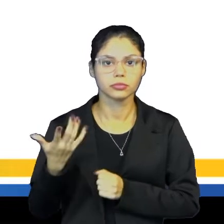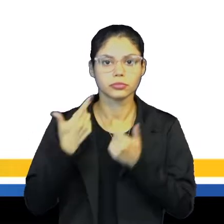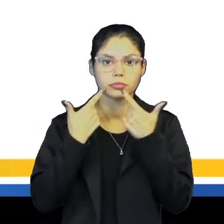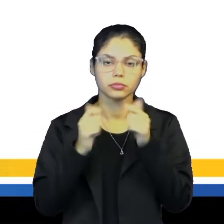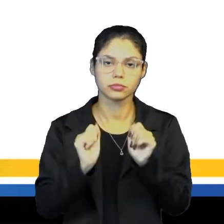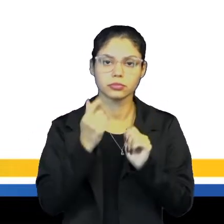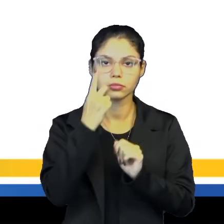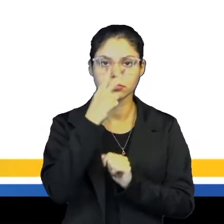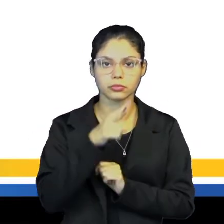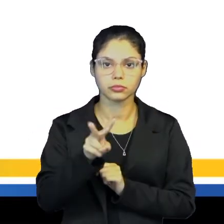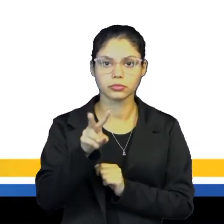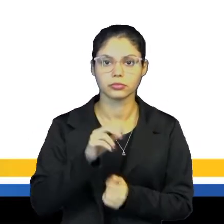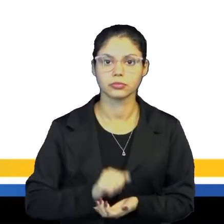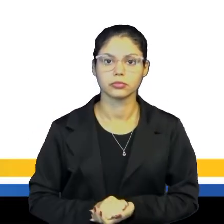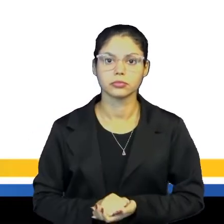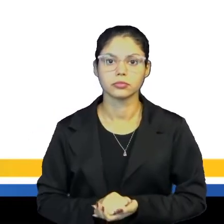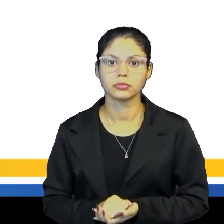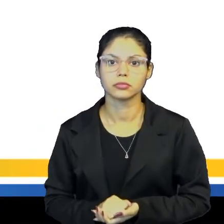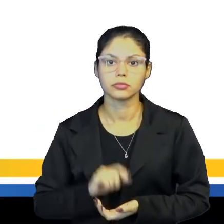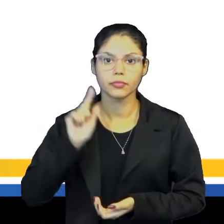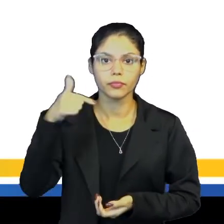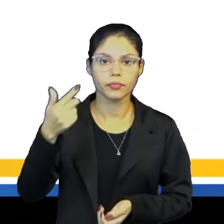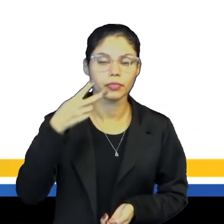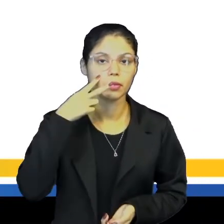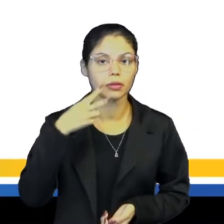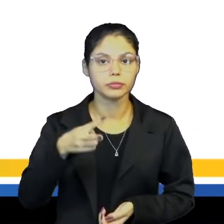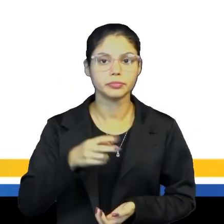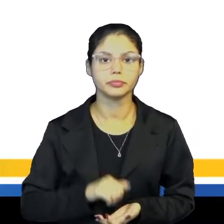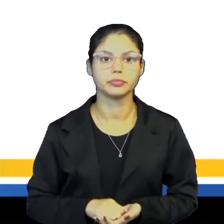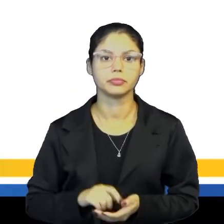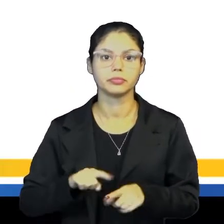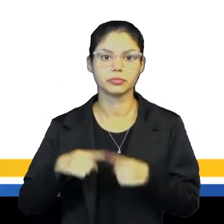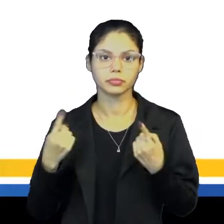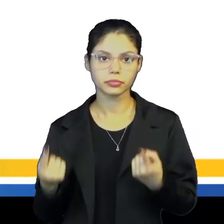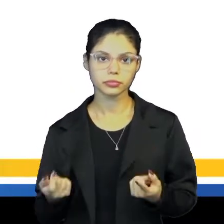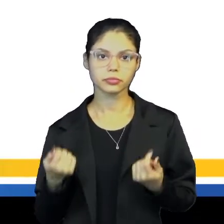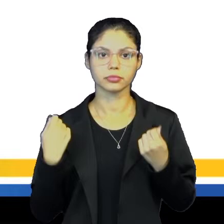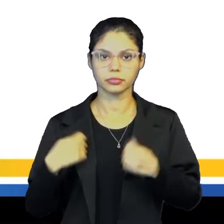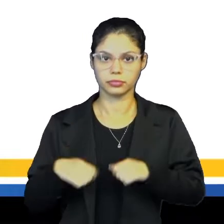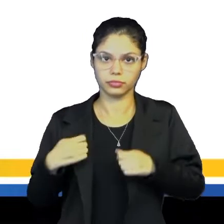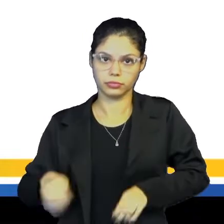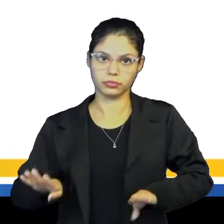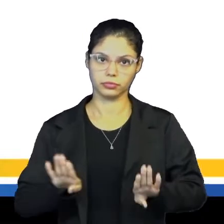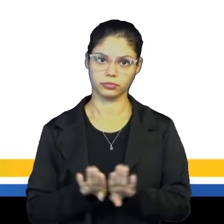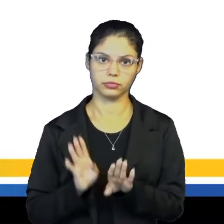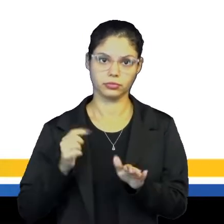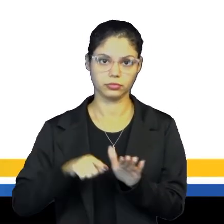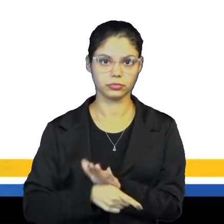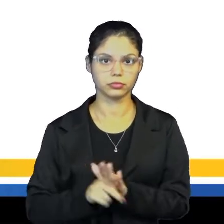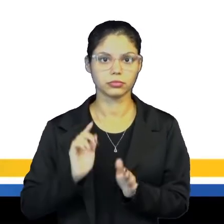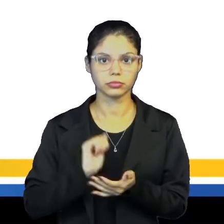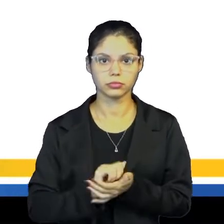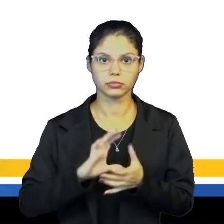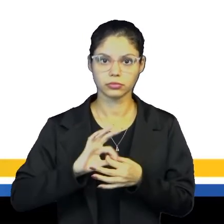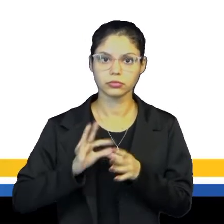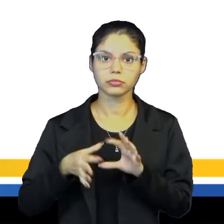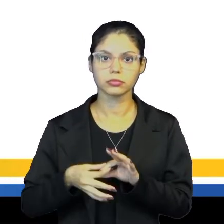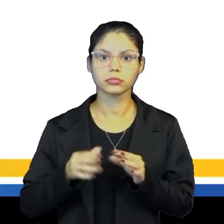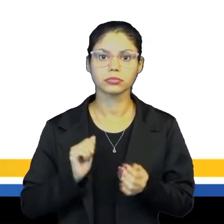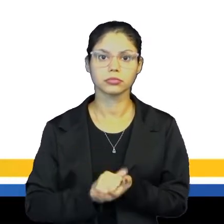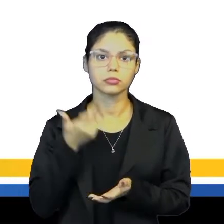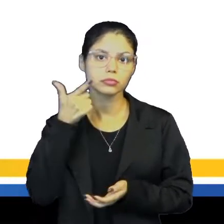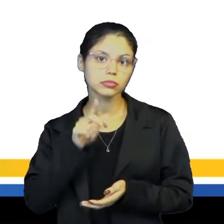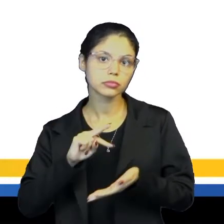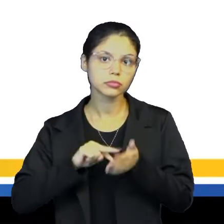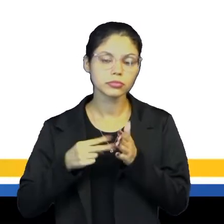da linguagem visual, tá? Aquilo que vemos, mas eles precisam estar dentro de um contexto